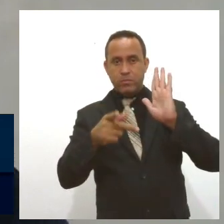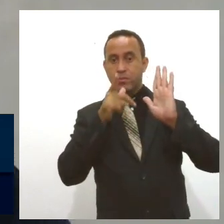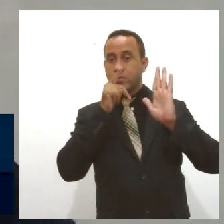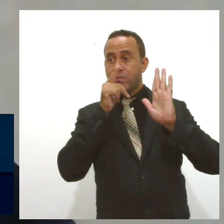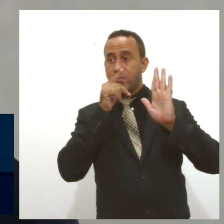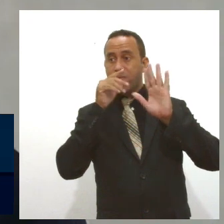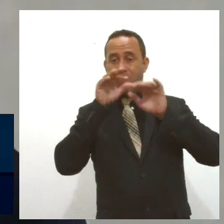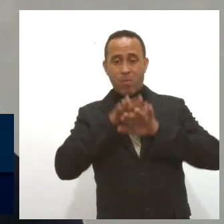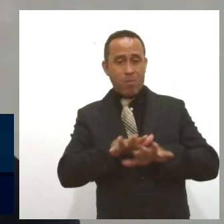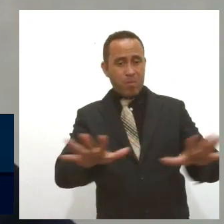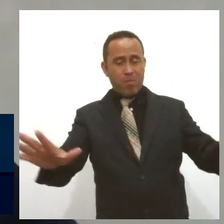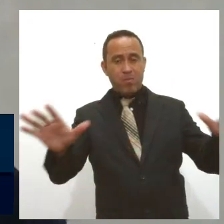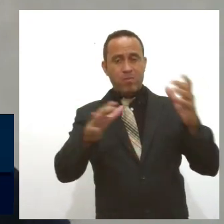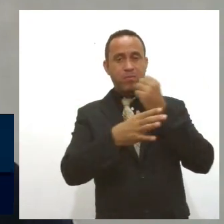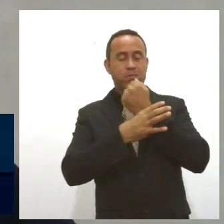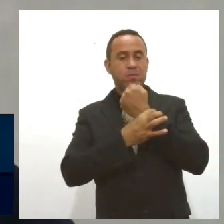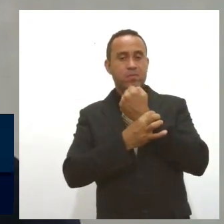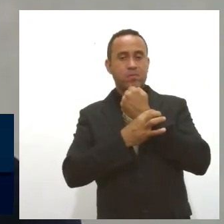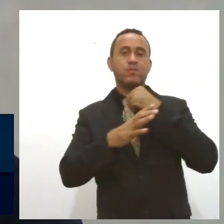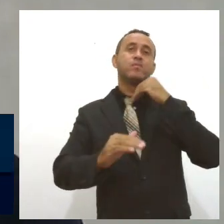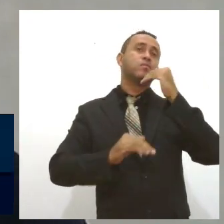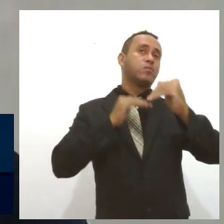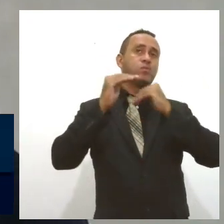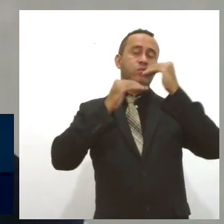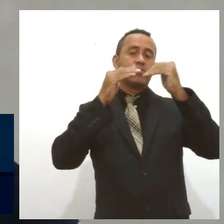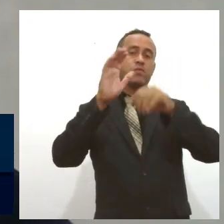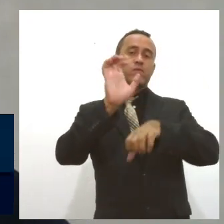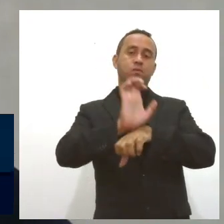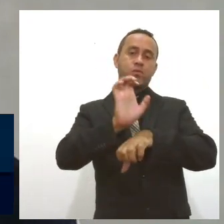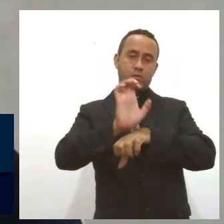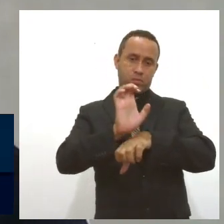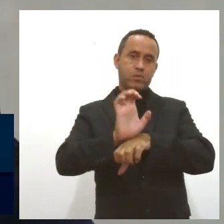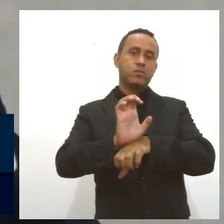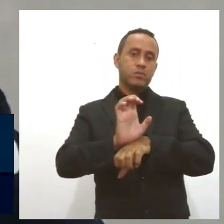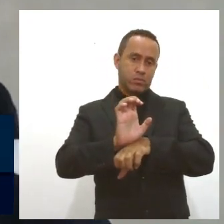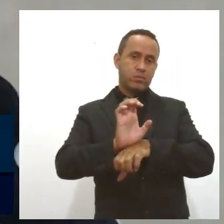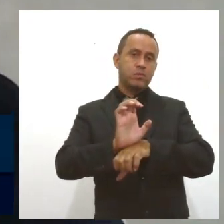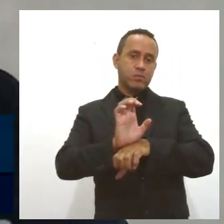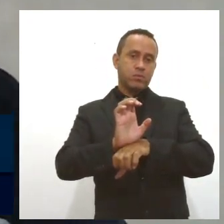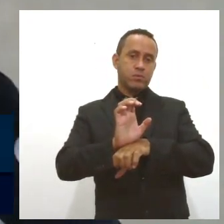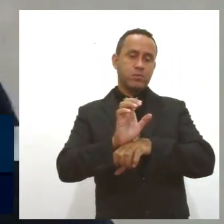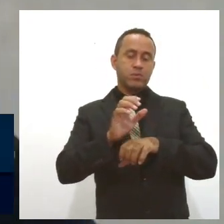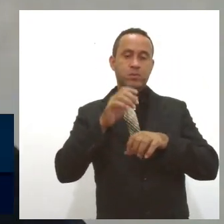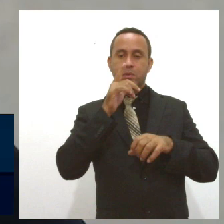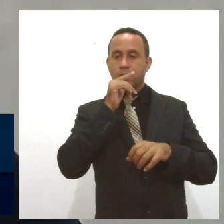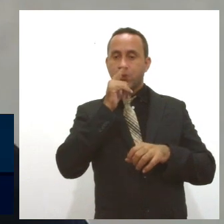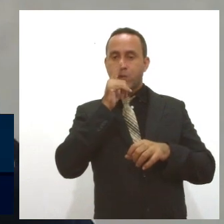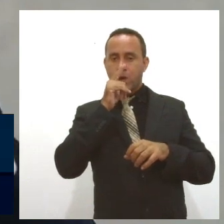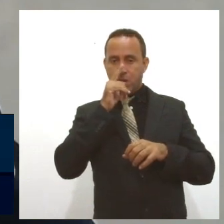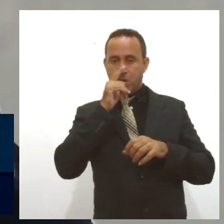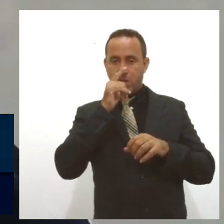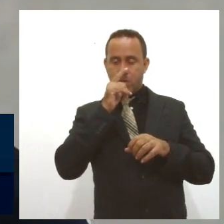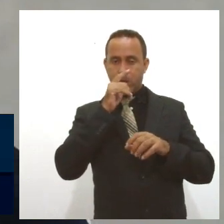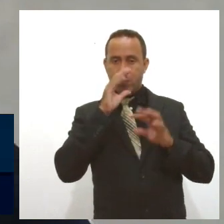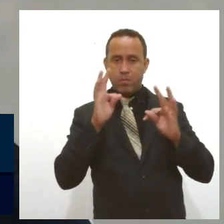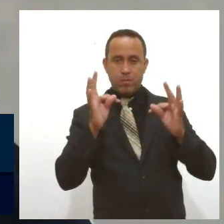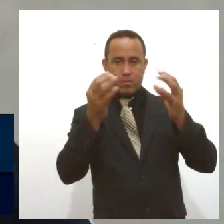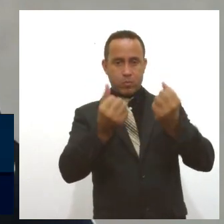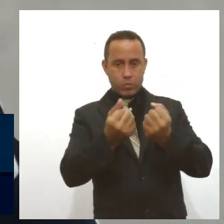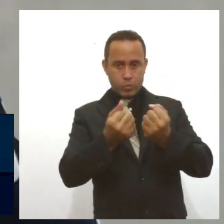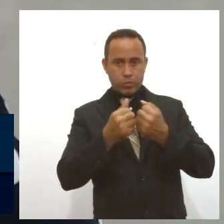e vai garantir desenvolvimento ao nosso estado através da irrigação para